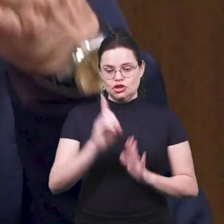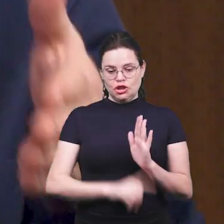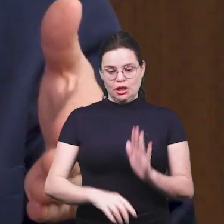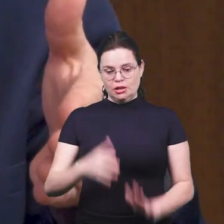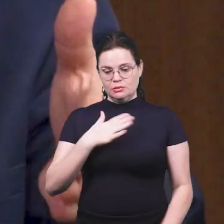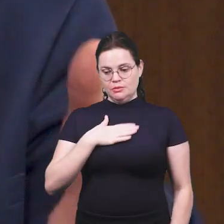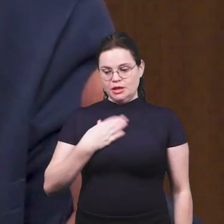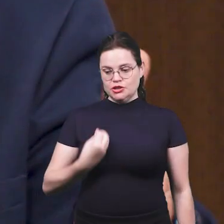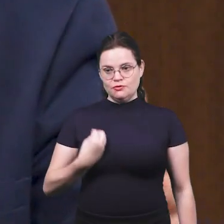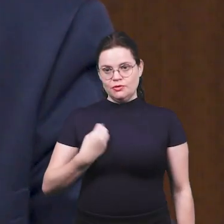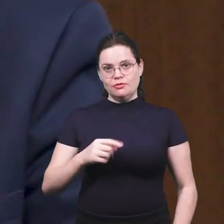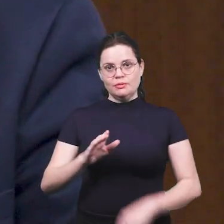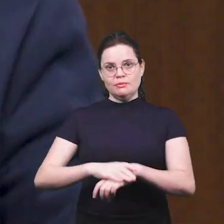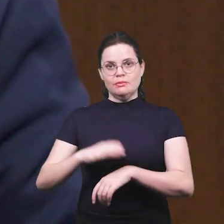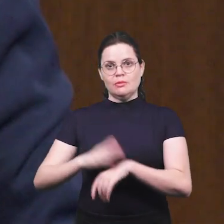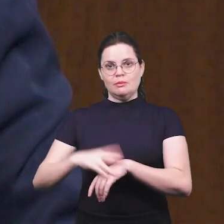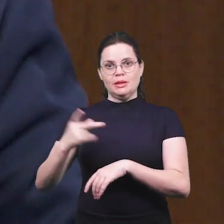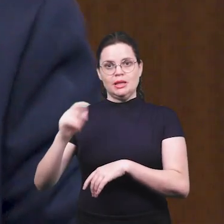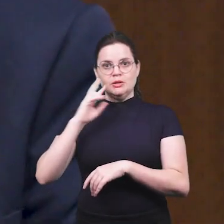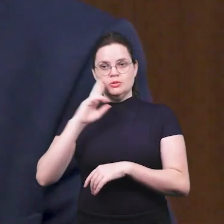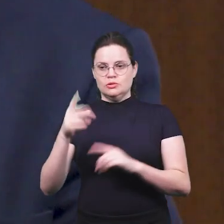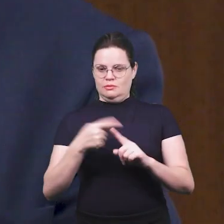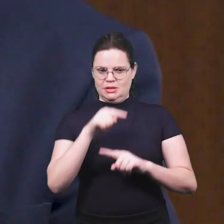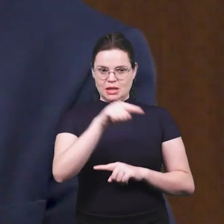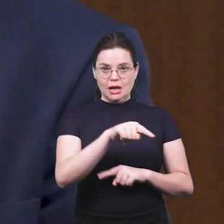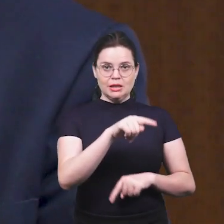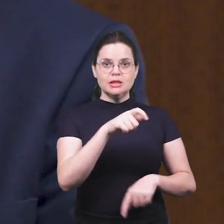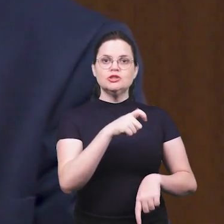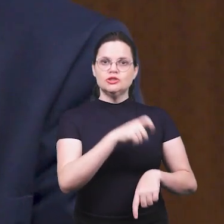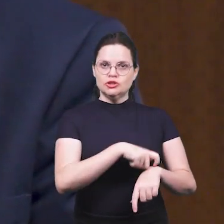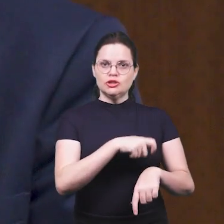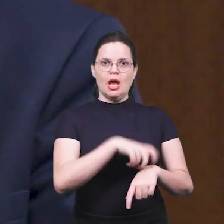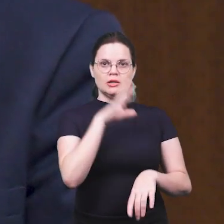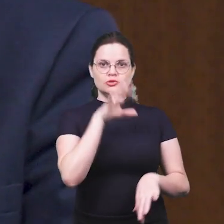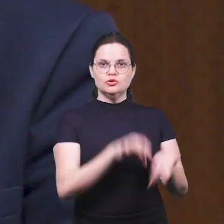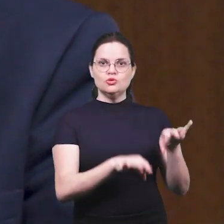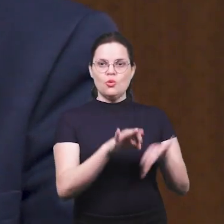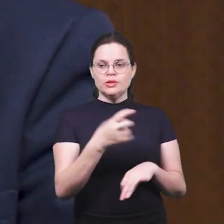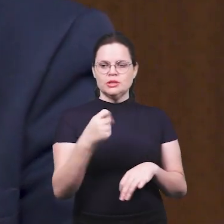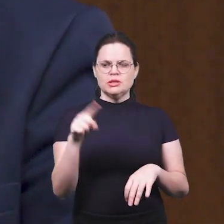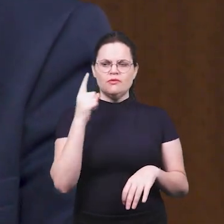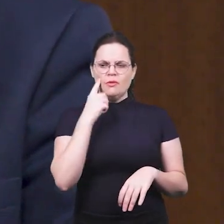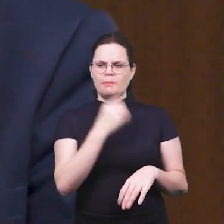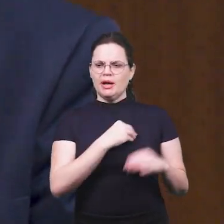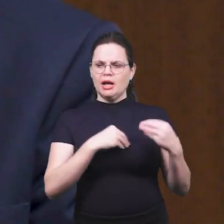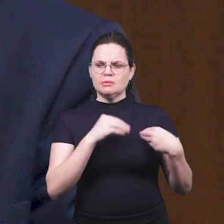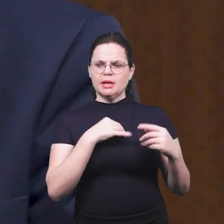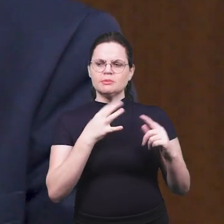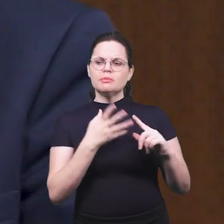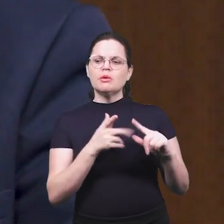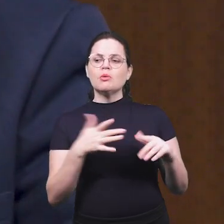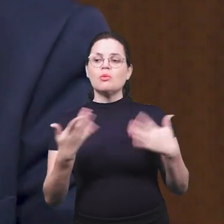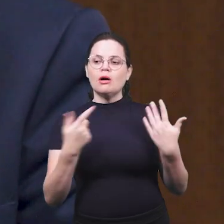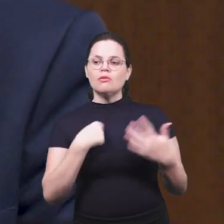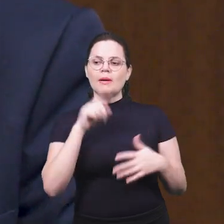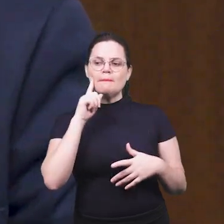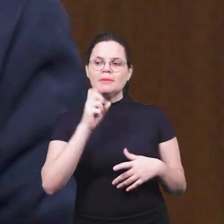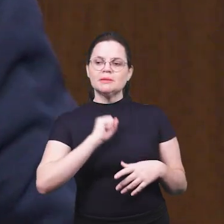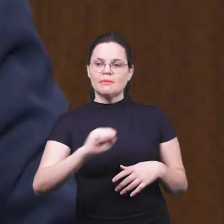Mas o tribunal da Santa Inquisição aqui, colocado por eles, mandava matar. Nós vamos falar ainda